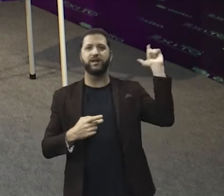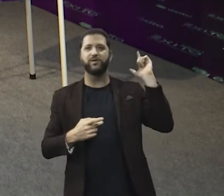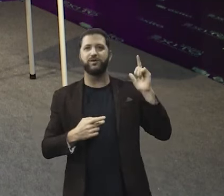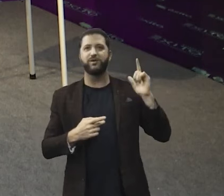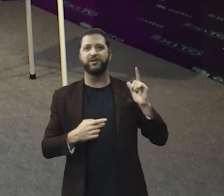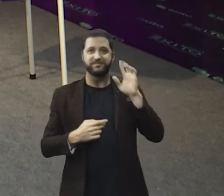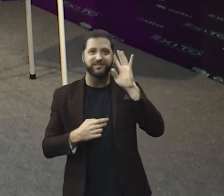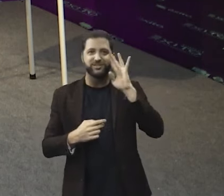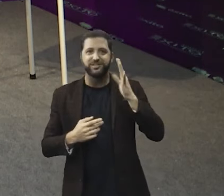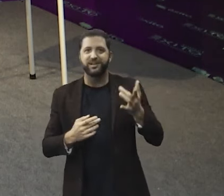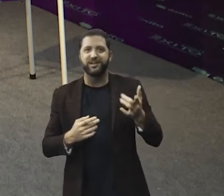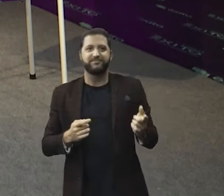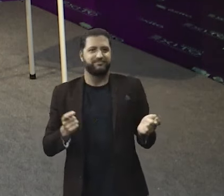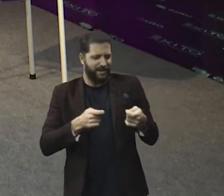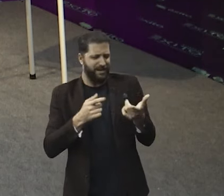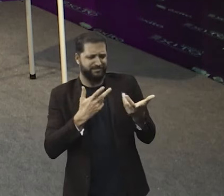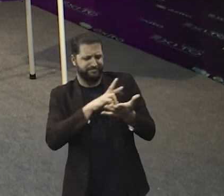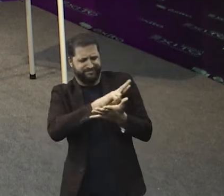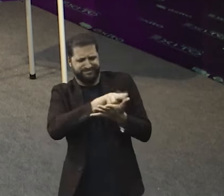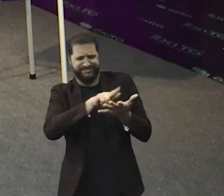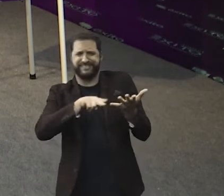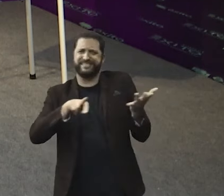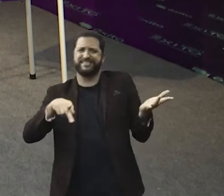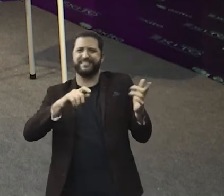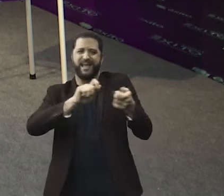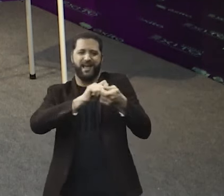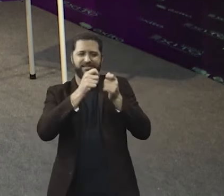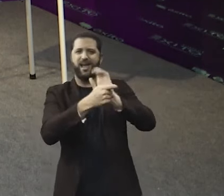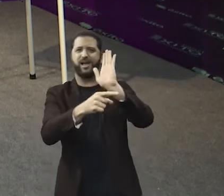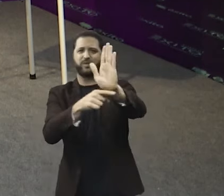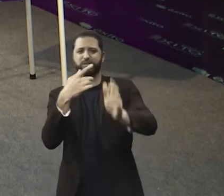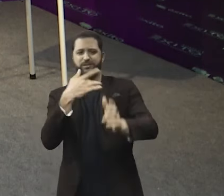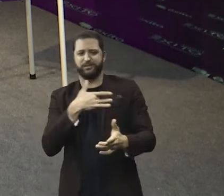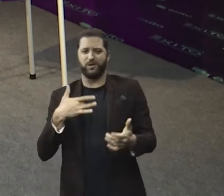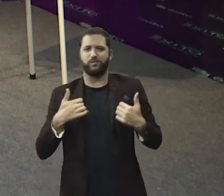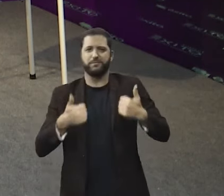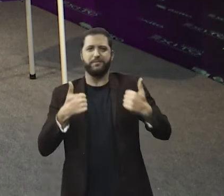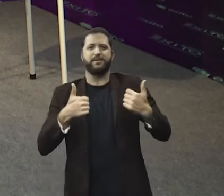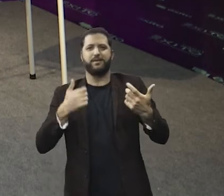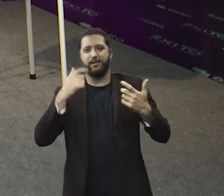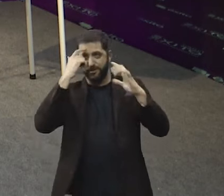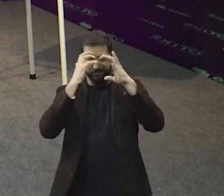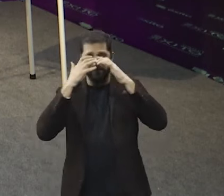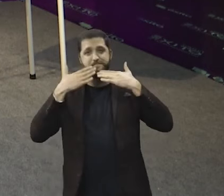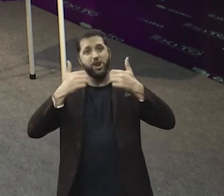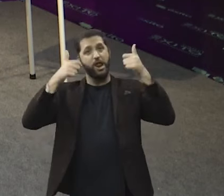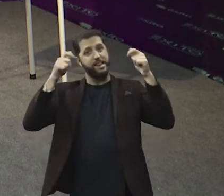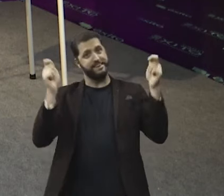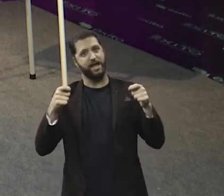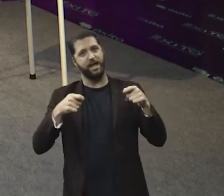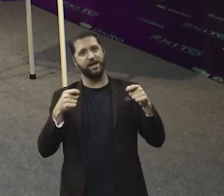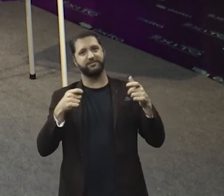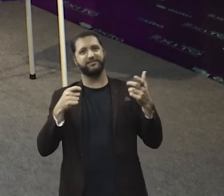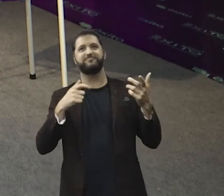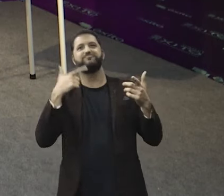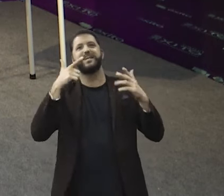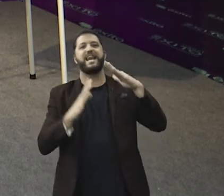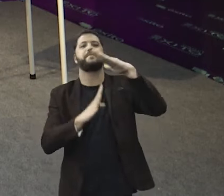criar dinâmicas surreais assim a imaginação é ilimitada